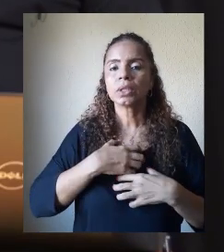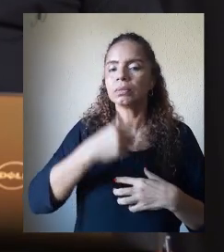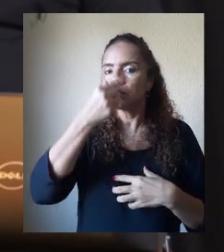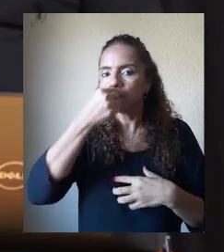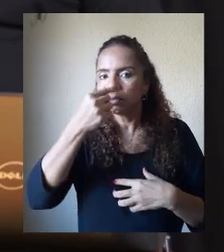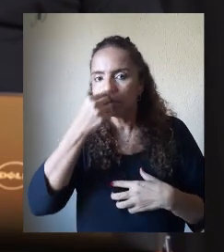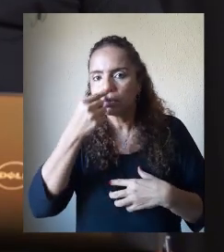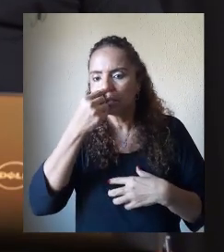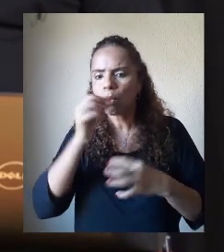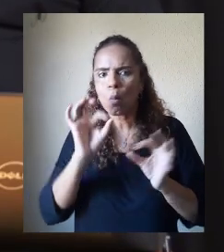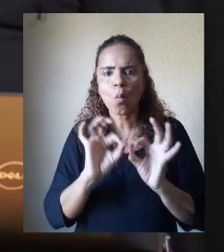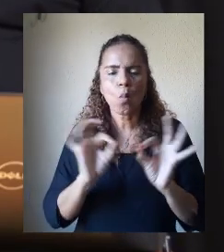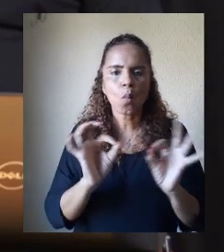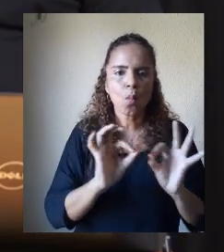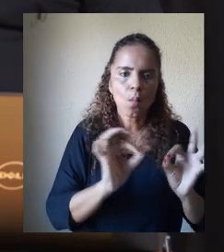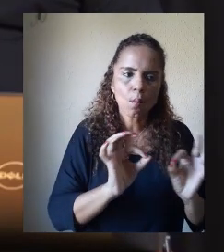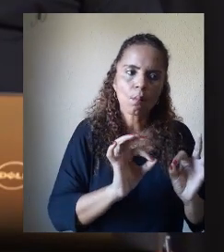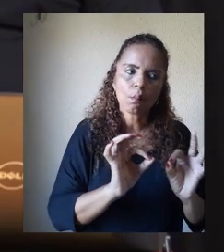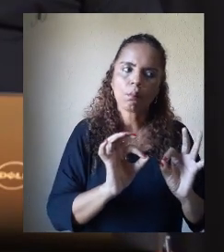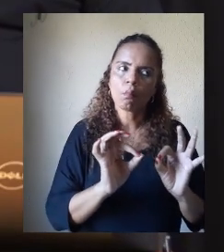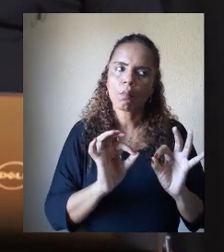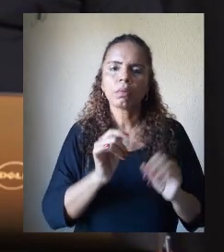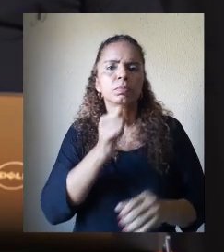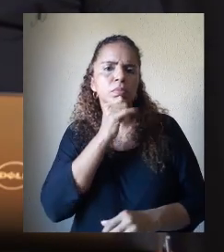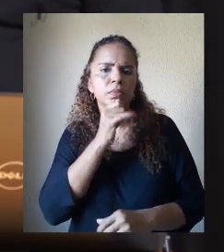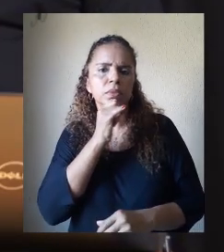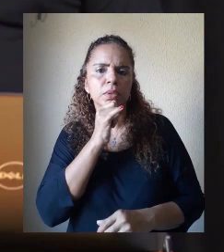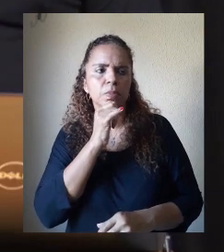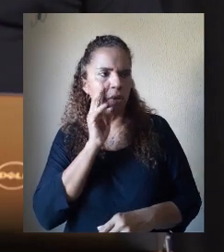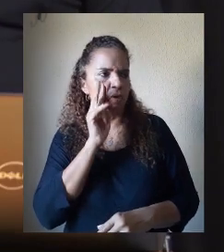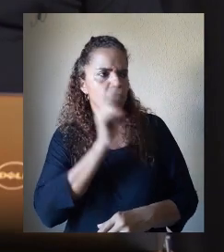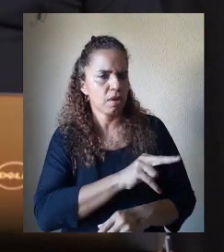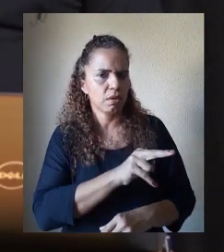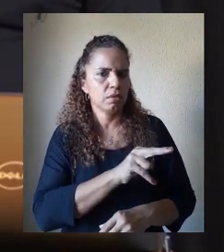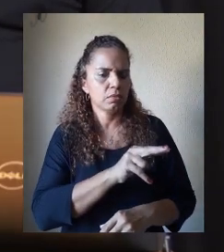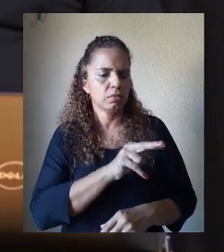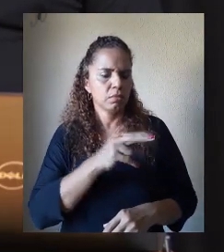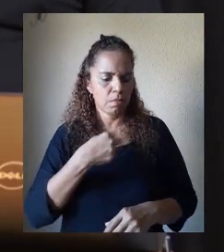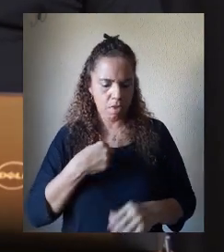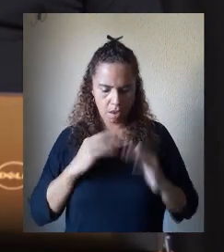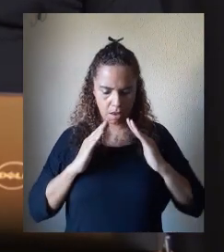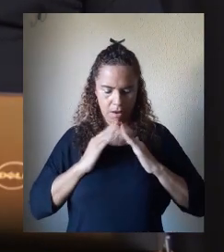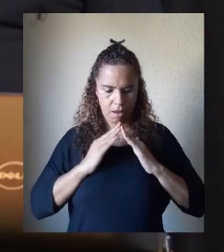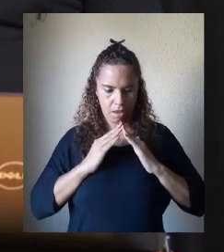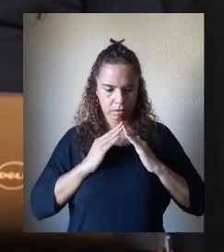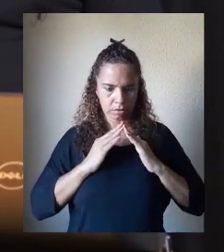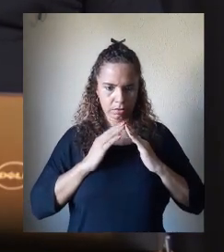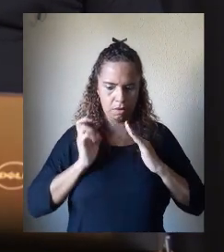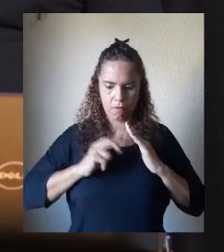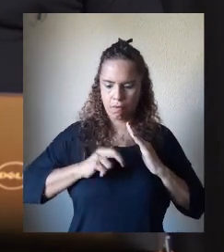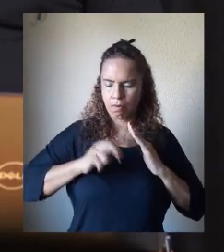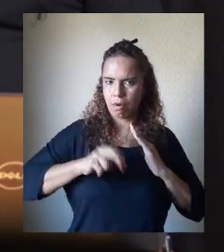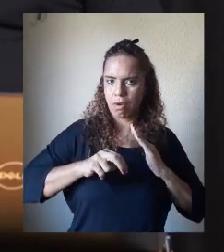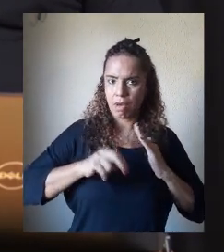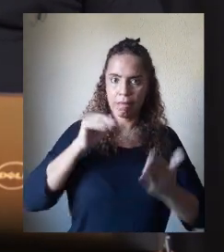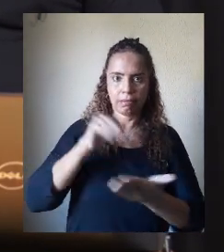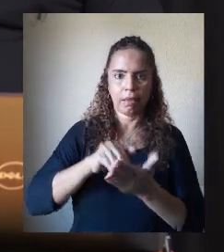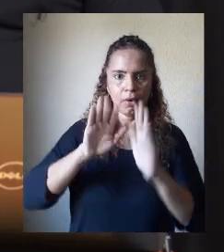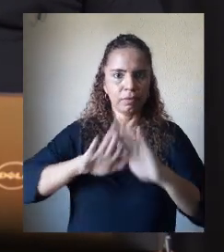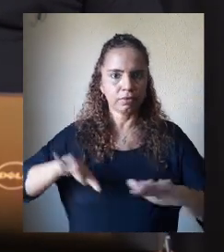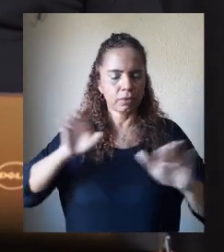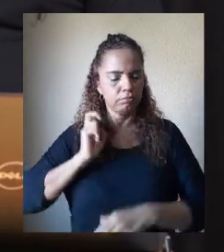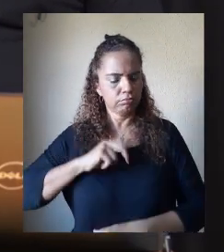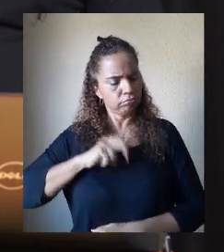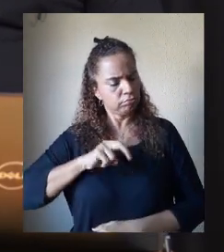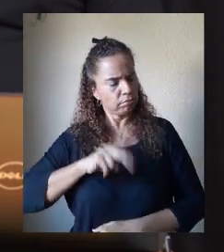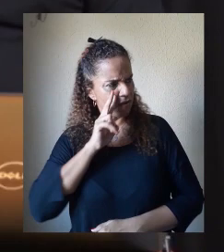mas eu vejo pessoas na rua, no caminho da minha casa até aqui, eu vi várias pessoas no